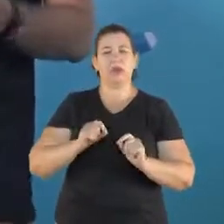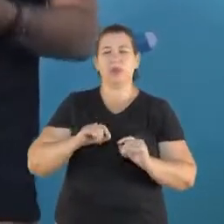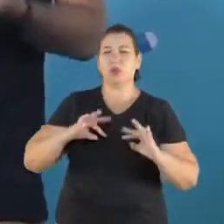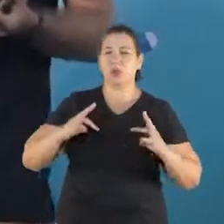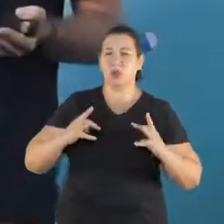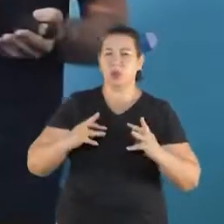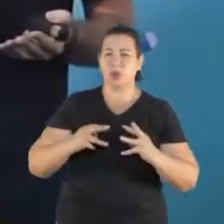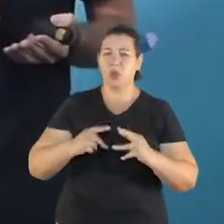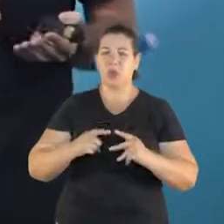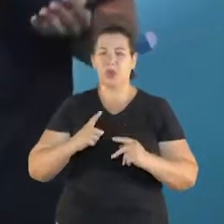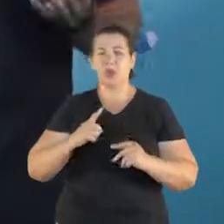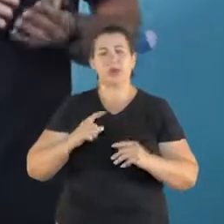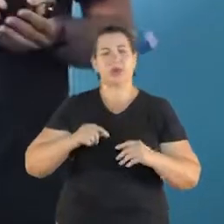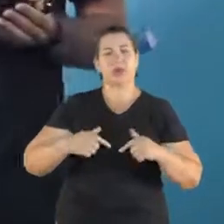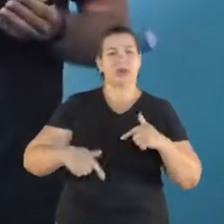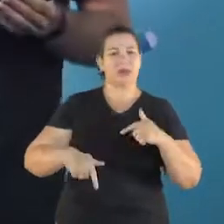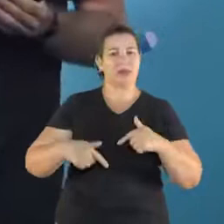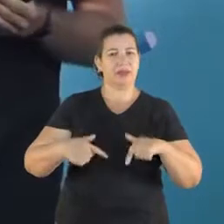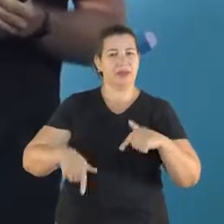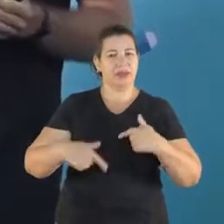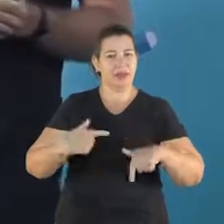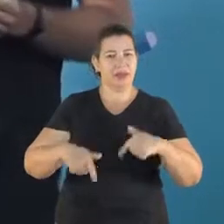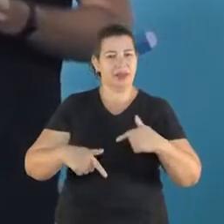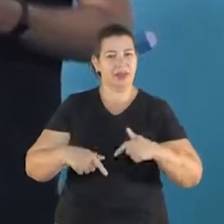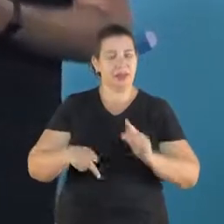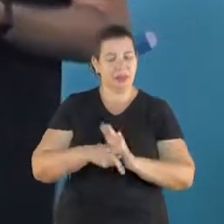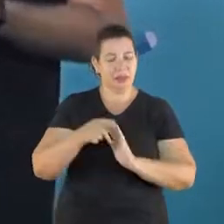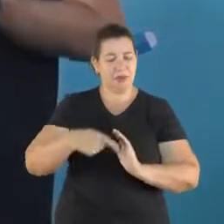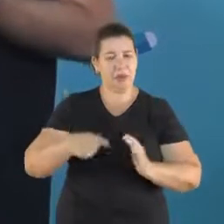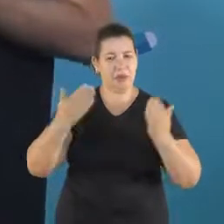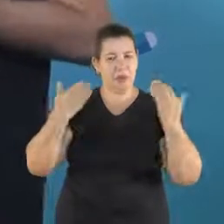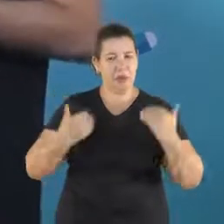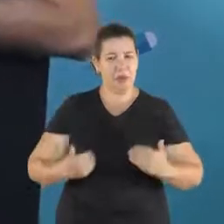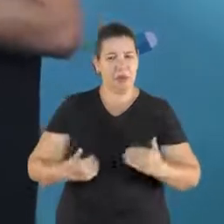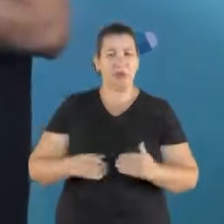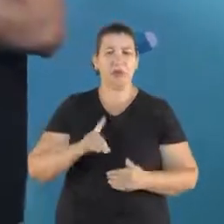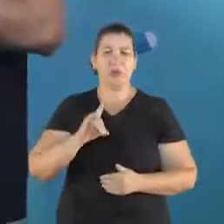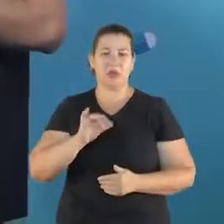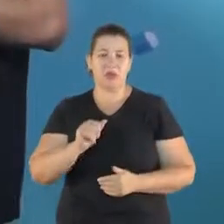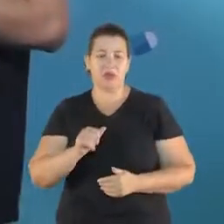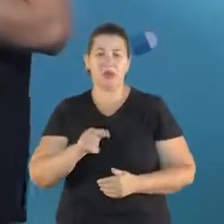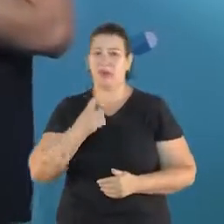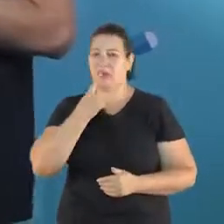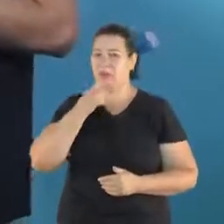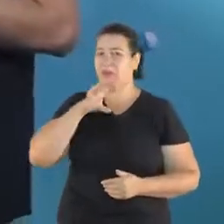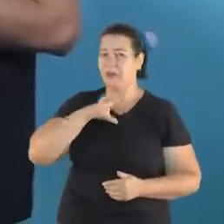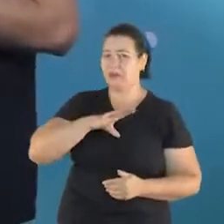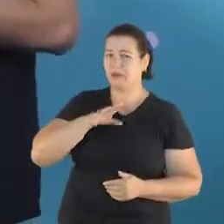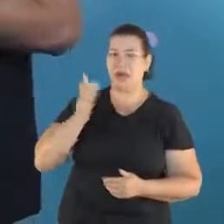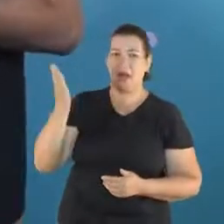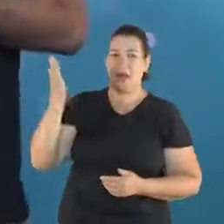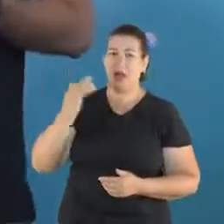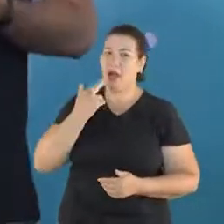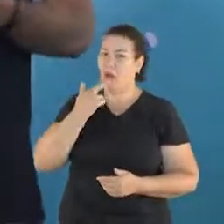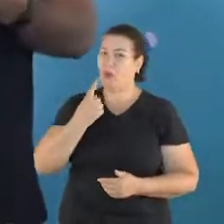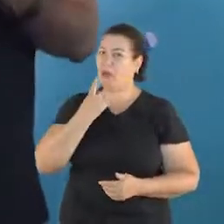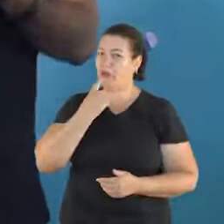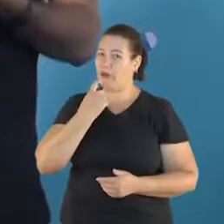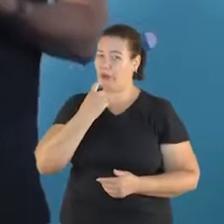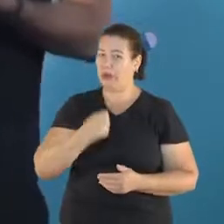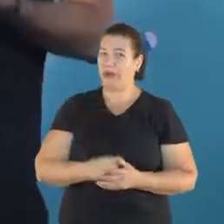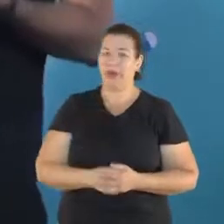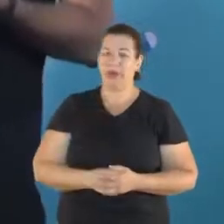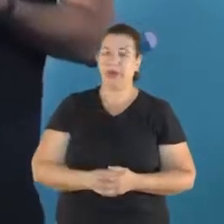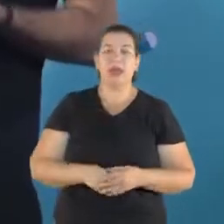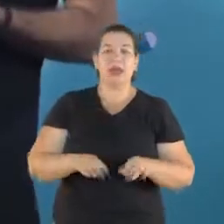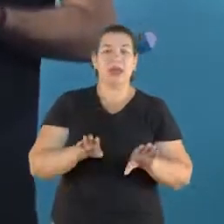biológicas relacionadas ao ciclo. Vai definir o dia da menstruação, que vocês veem aqui marcado em vermelho, e, no caso,